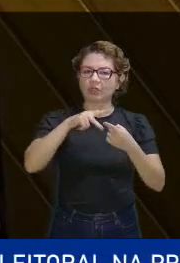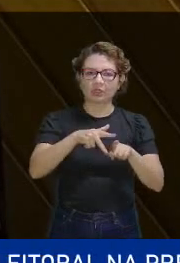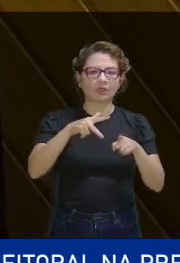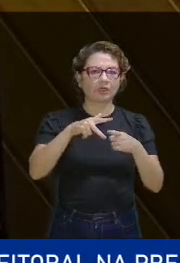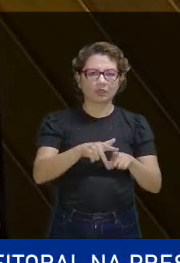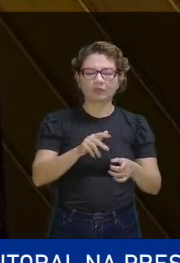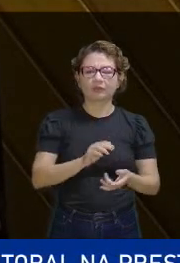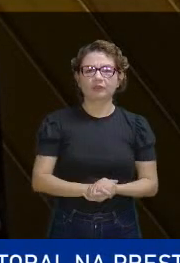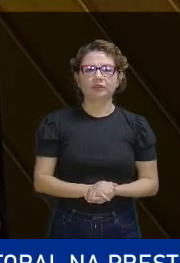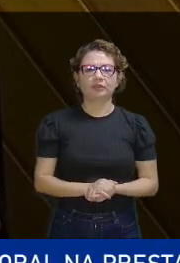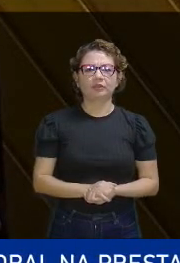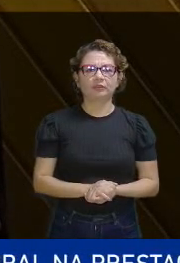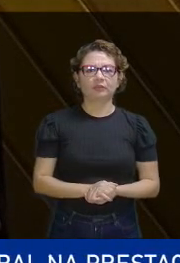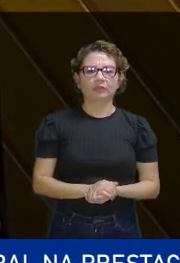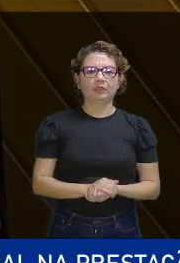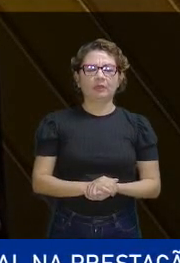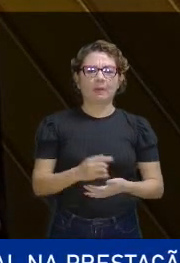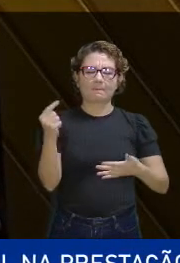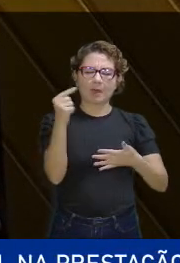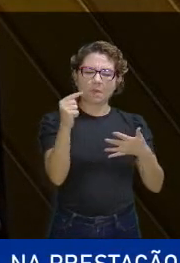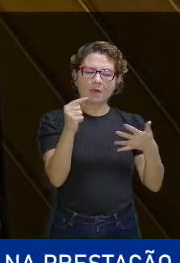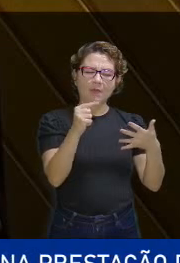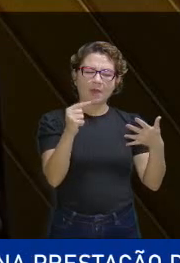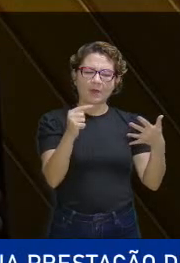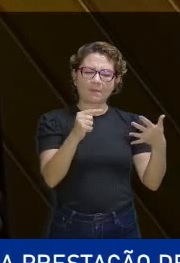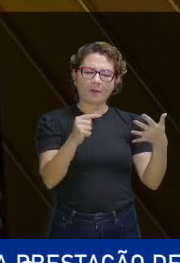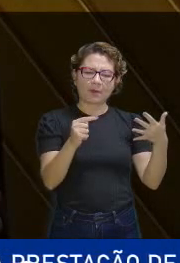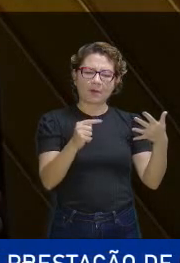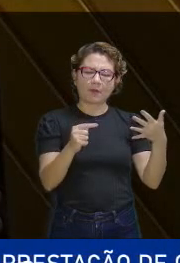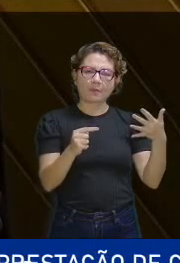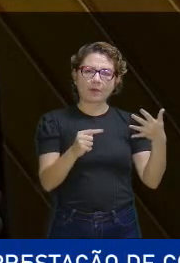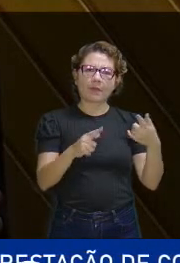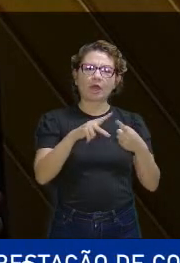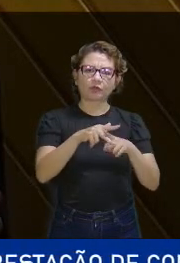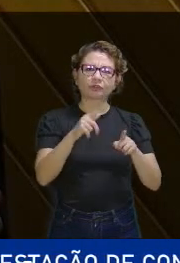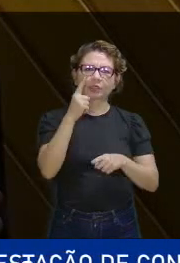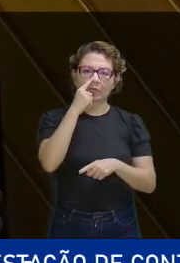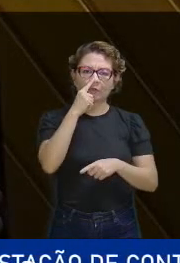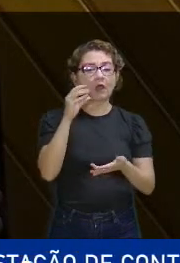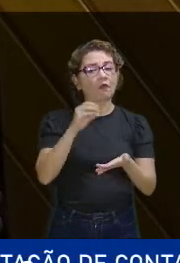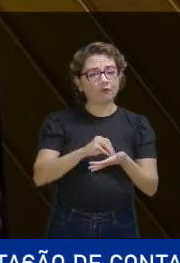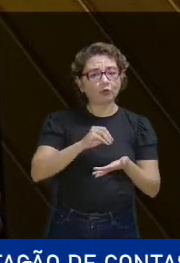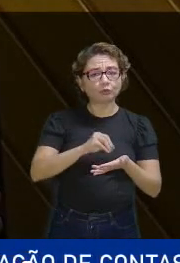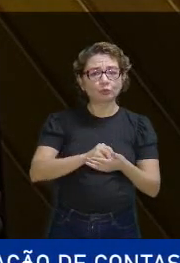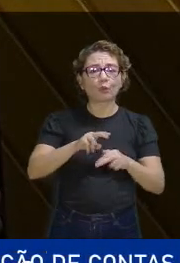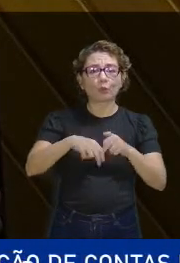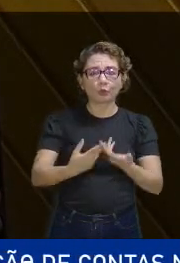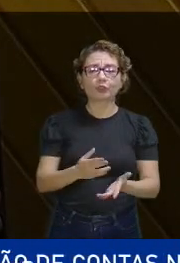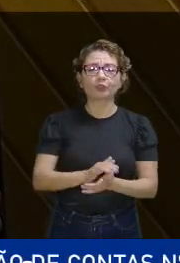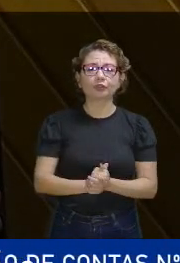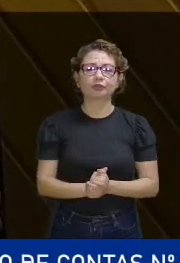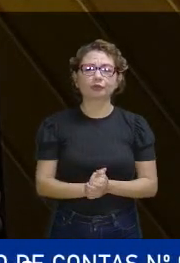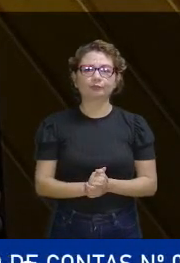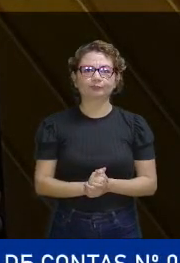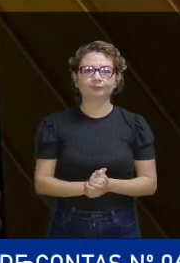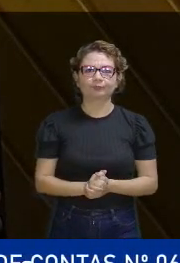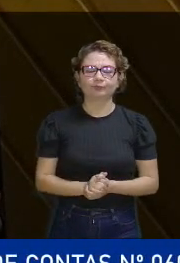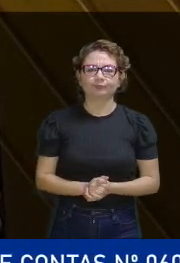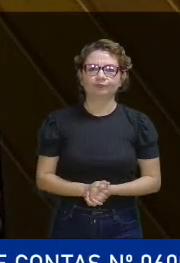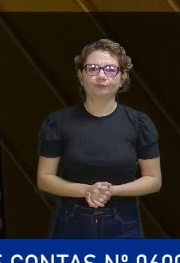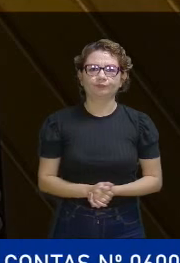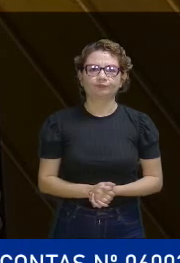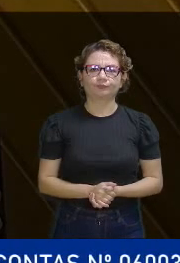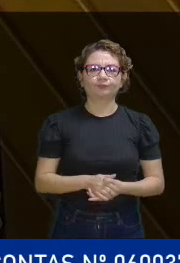retificadora apta a atender integralmente a diligência, o que inviabilizou a correta fiscalização informatizada das